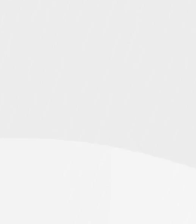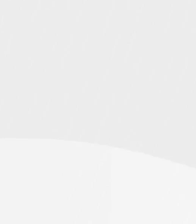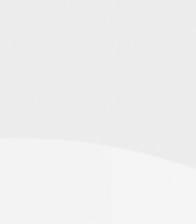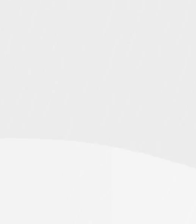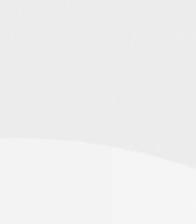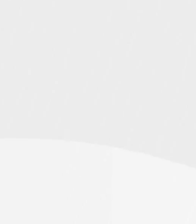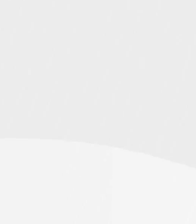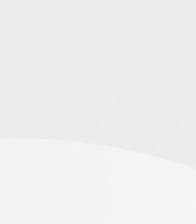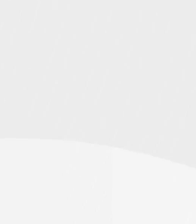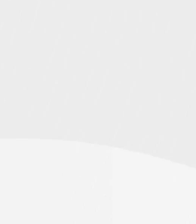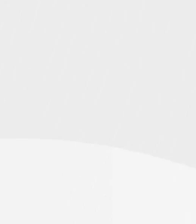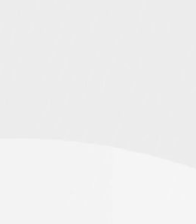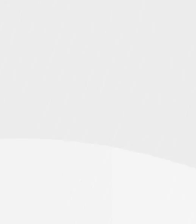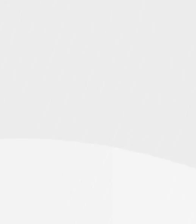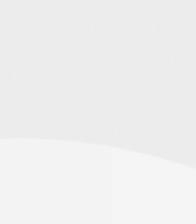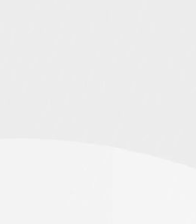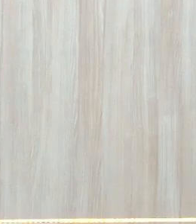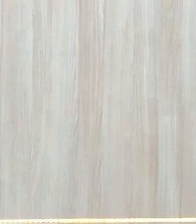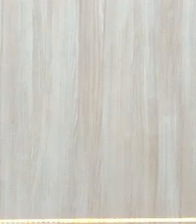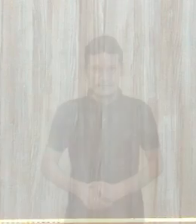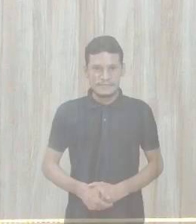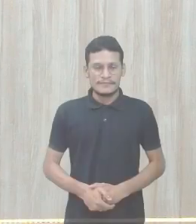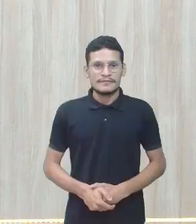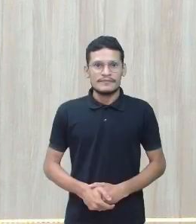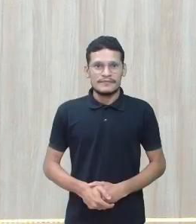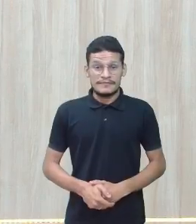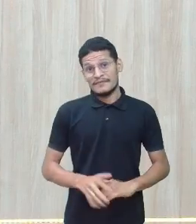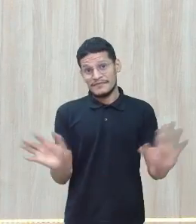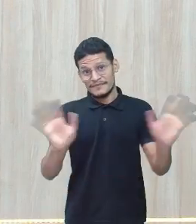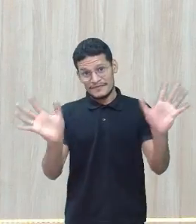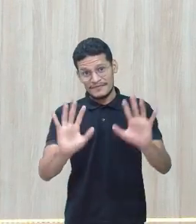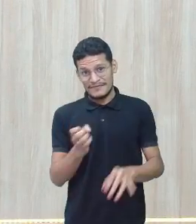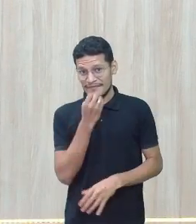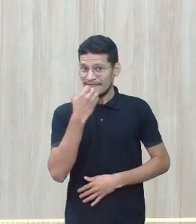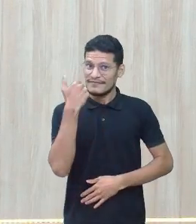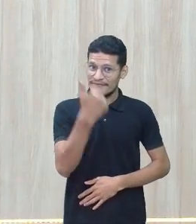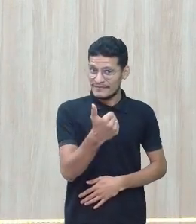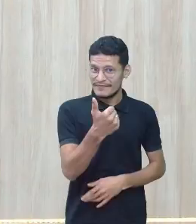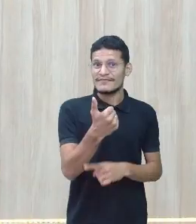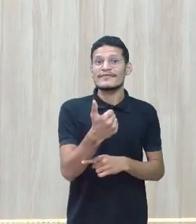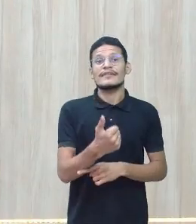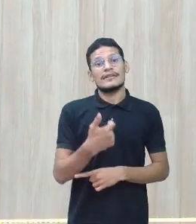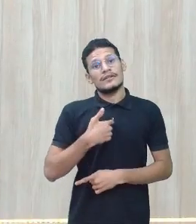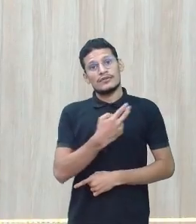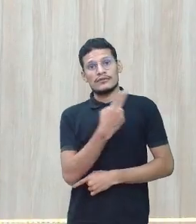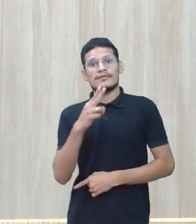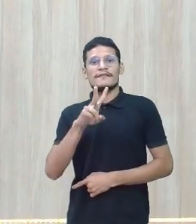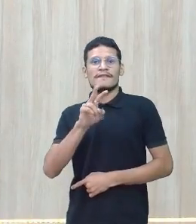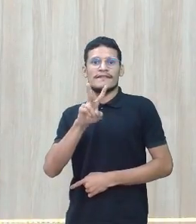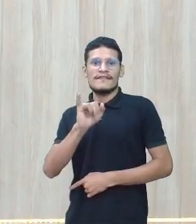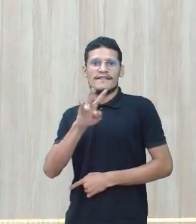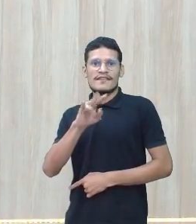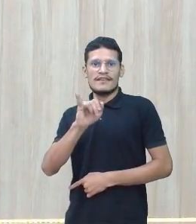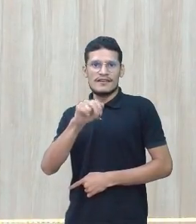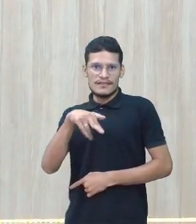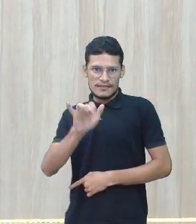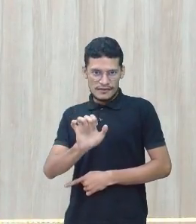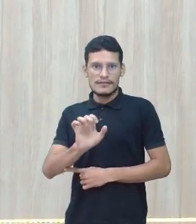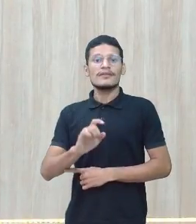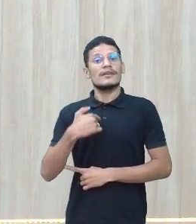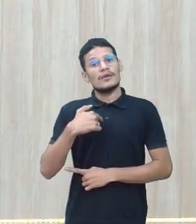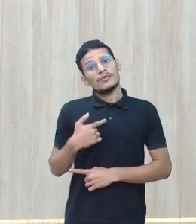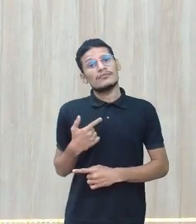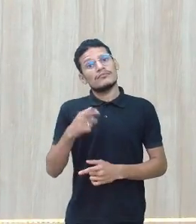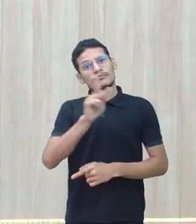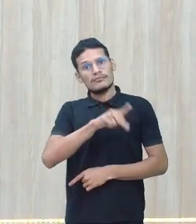Oi, gente, tudo bem com vocês? Eu sou Viviane Santos e eu sou a professora de